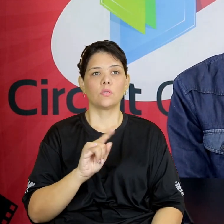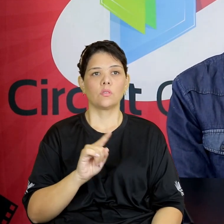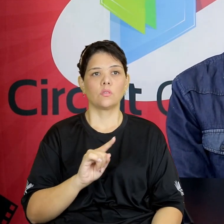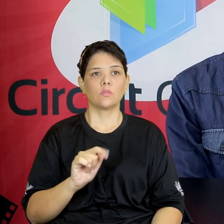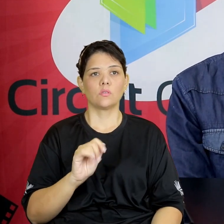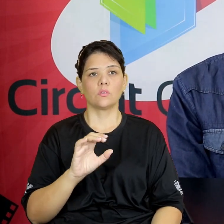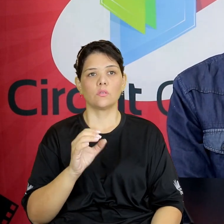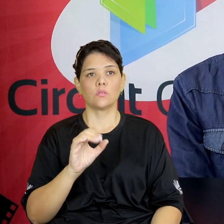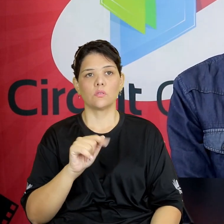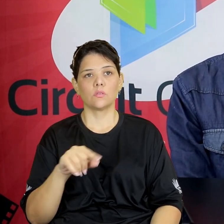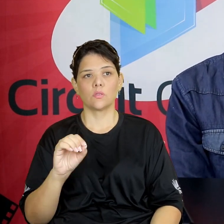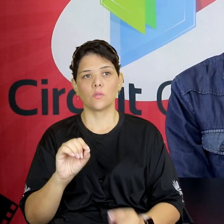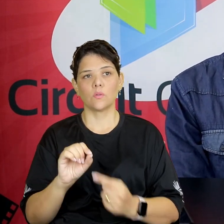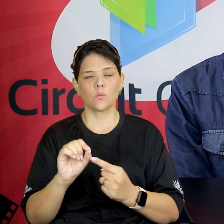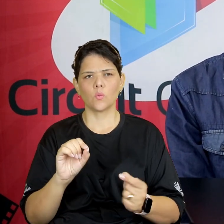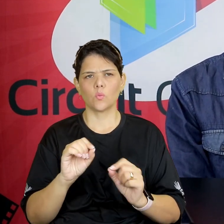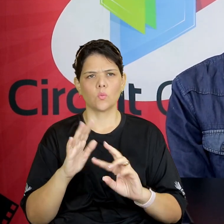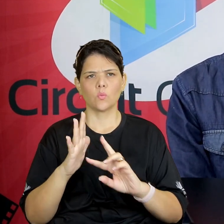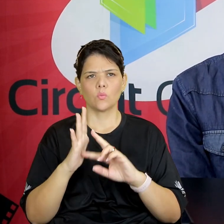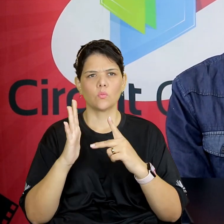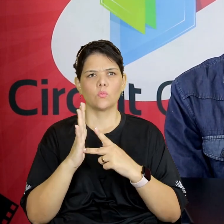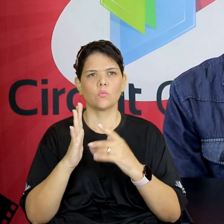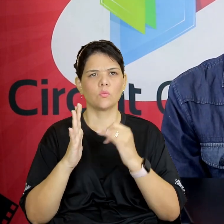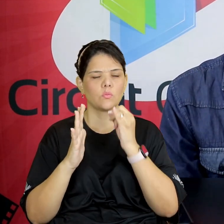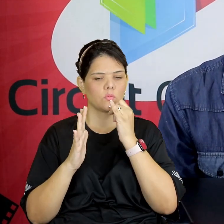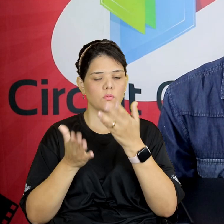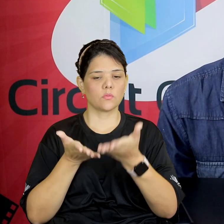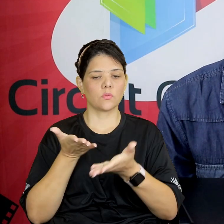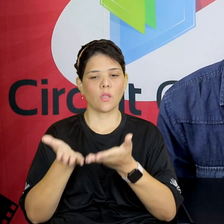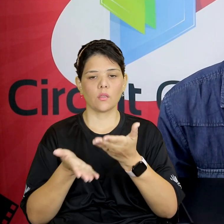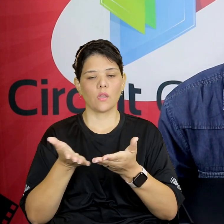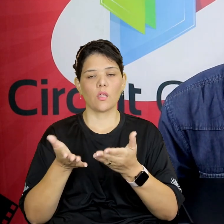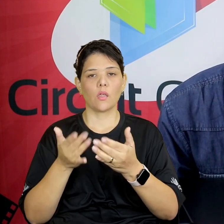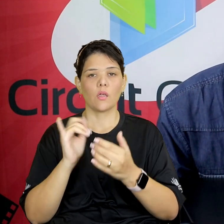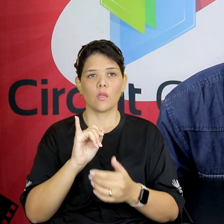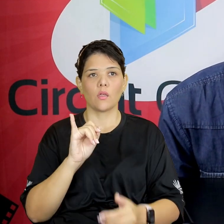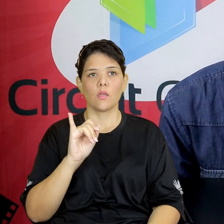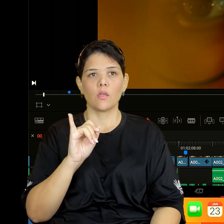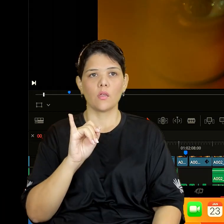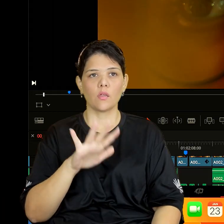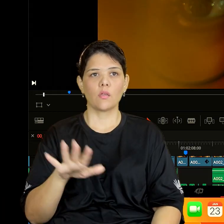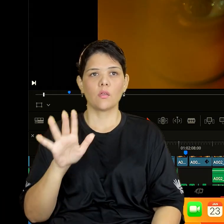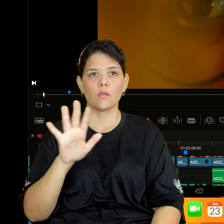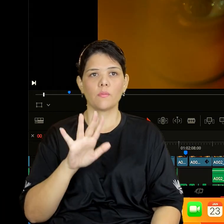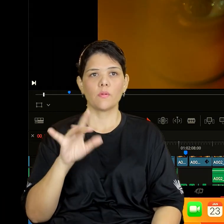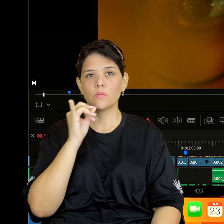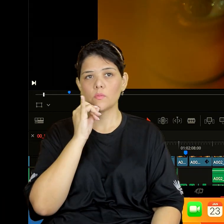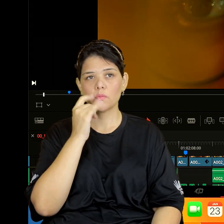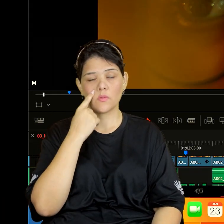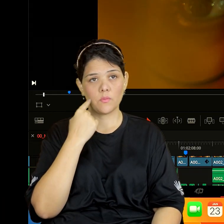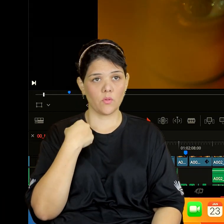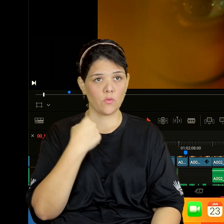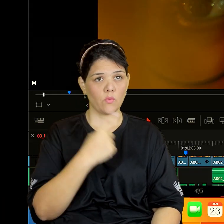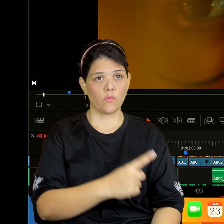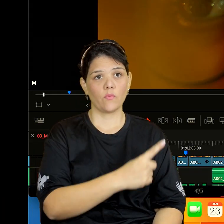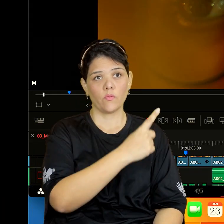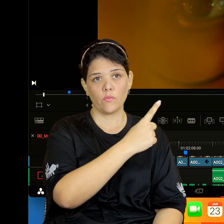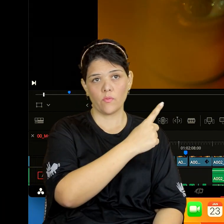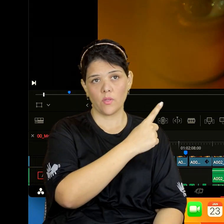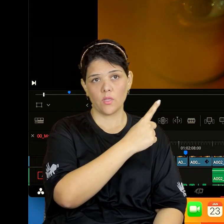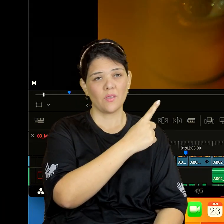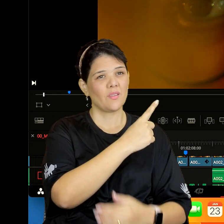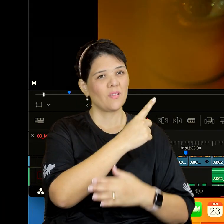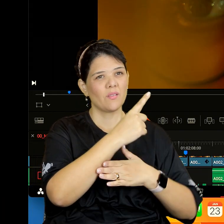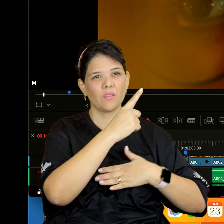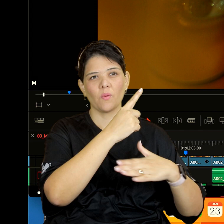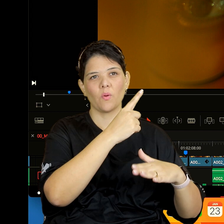exemplo, eu estou vendo esse plano aqui, eu não gosto desse reflexo da iluminação. Na finalização eu